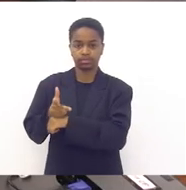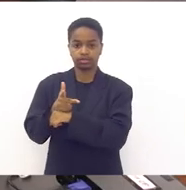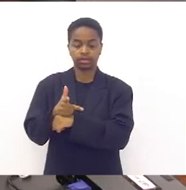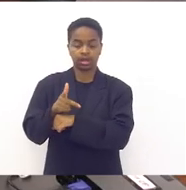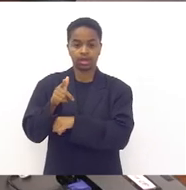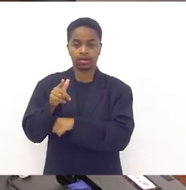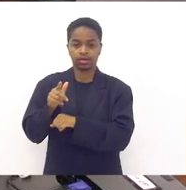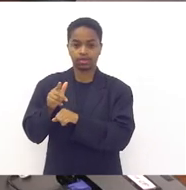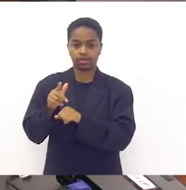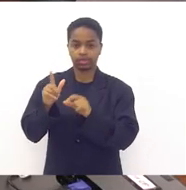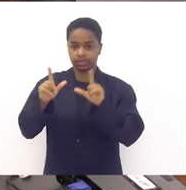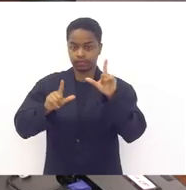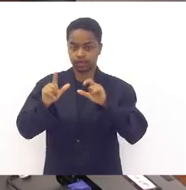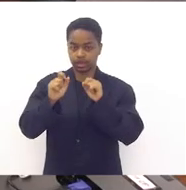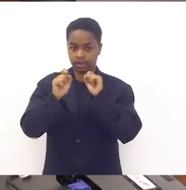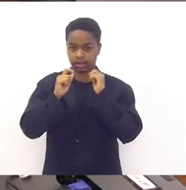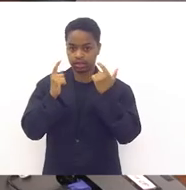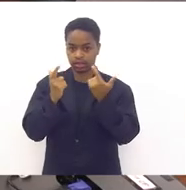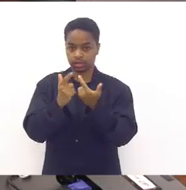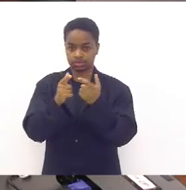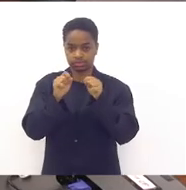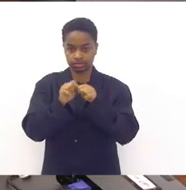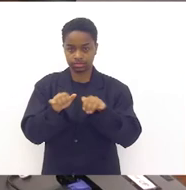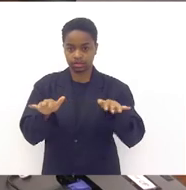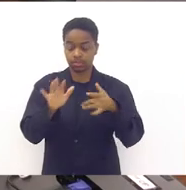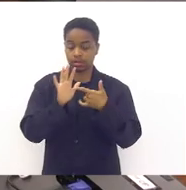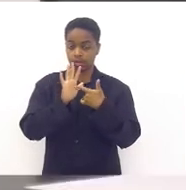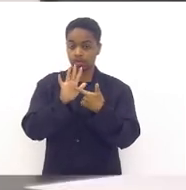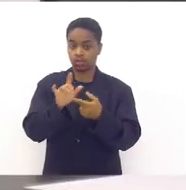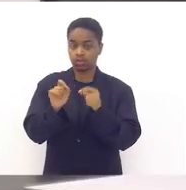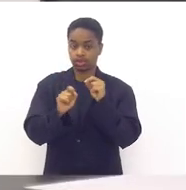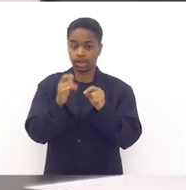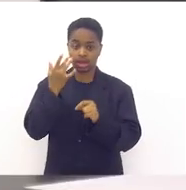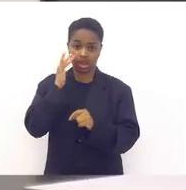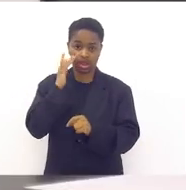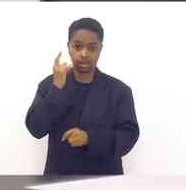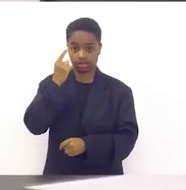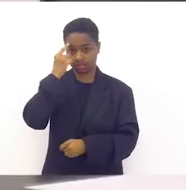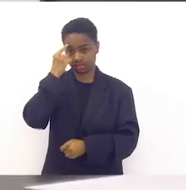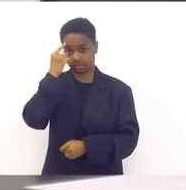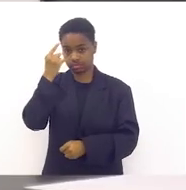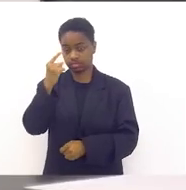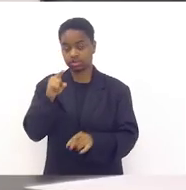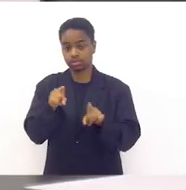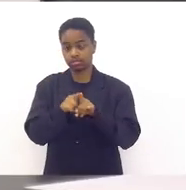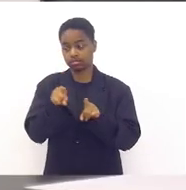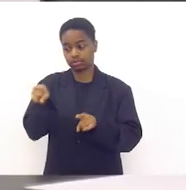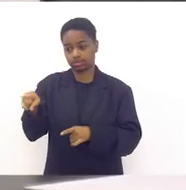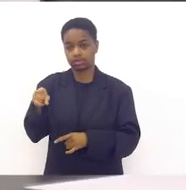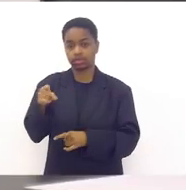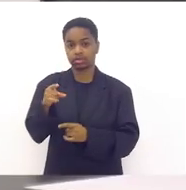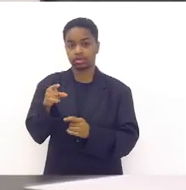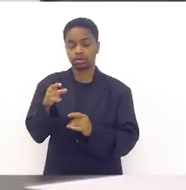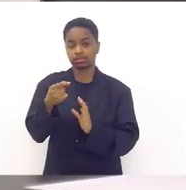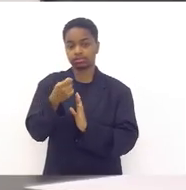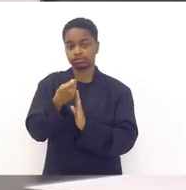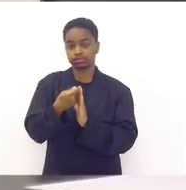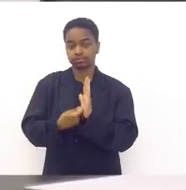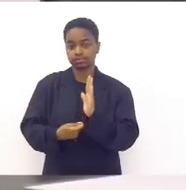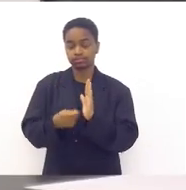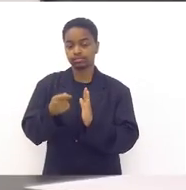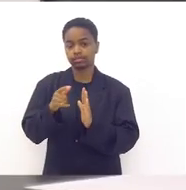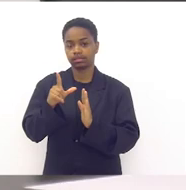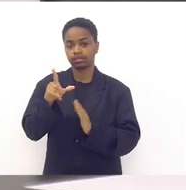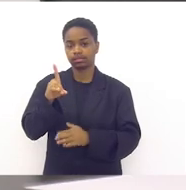dele, ele colocou isso, que acha essa uma ideia, que ele ia, como relator da LDO, aproveitar a discussão da LDO